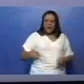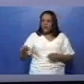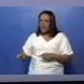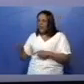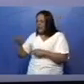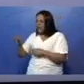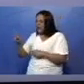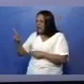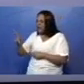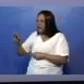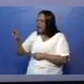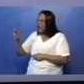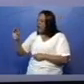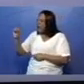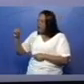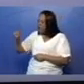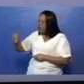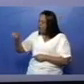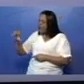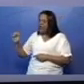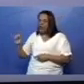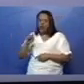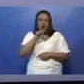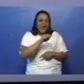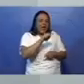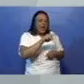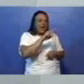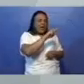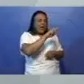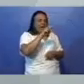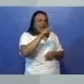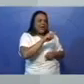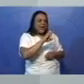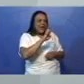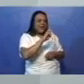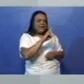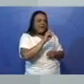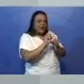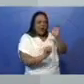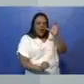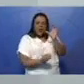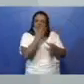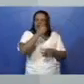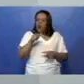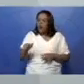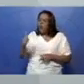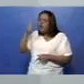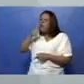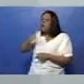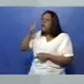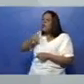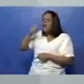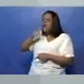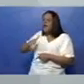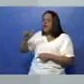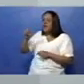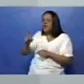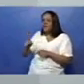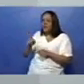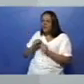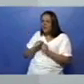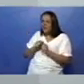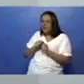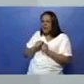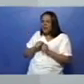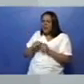mulher lindíssima, bela, bem ornamentada, e ele sabia que o irmão do Prometeu era inocente, era ingênuo. Então,